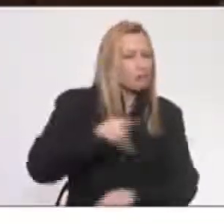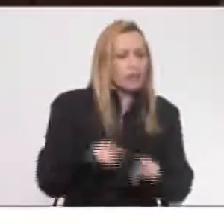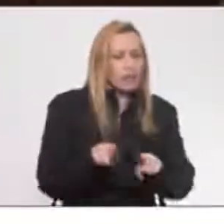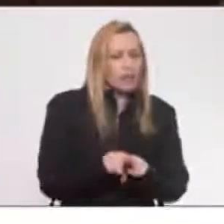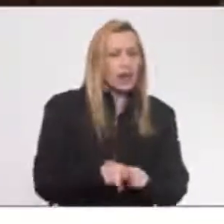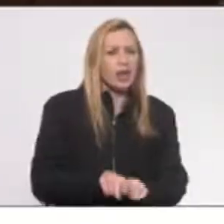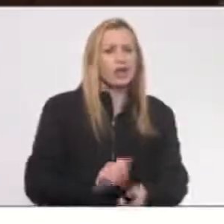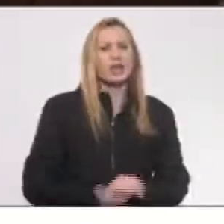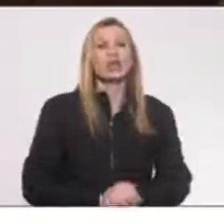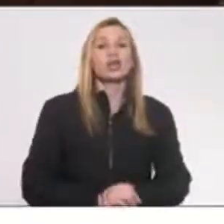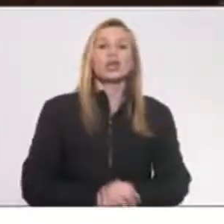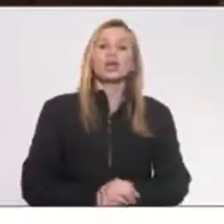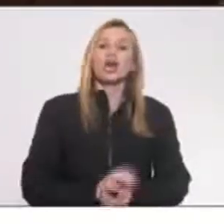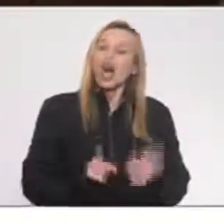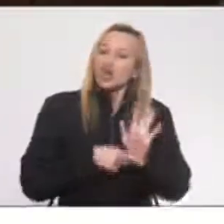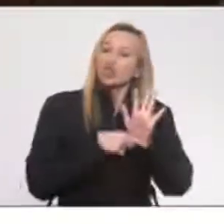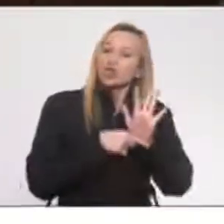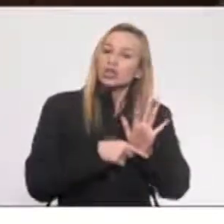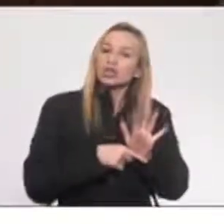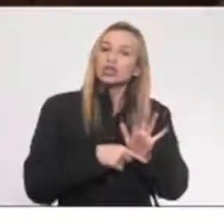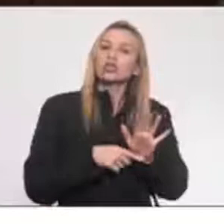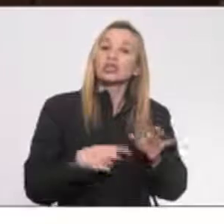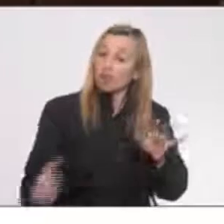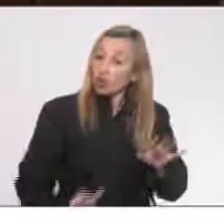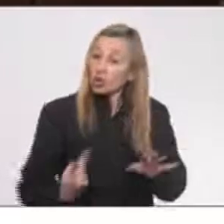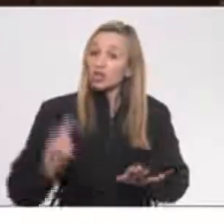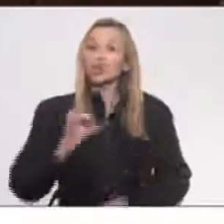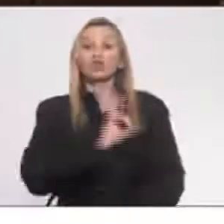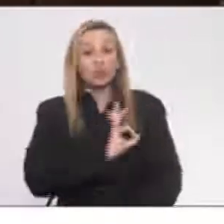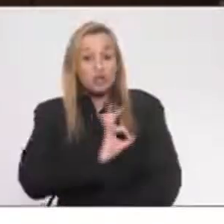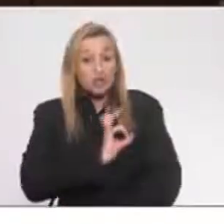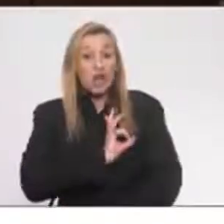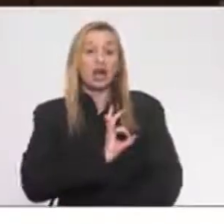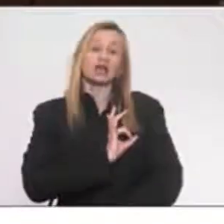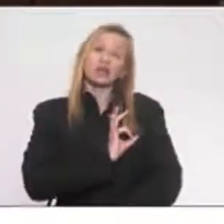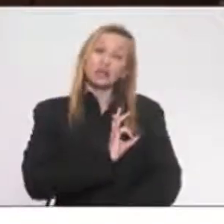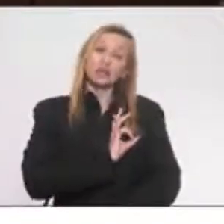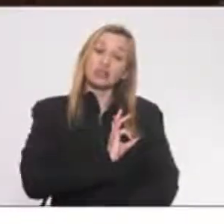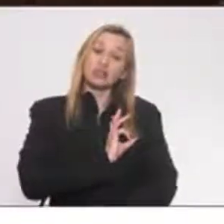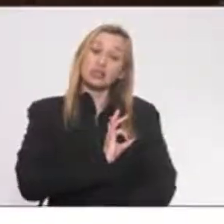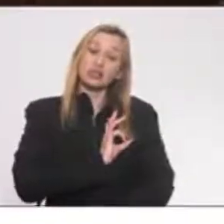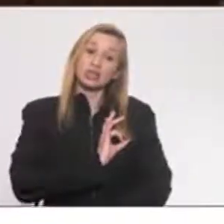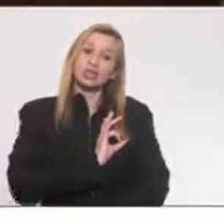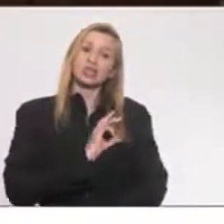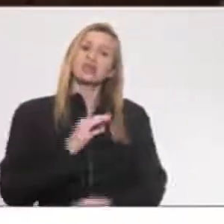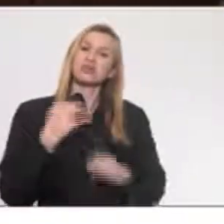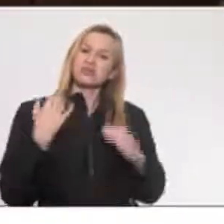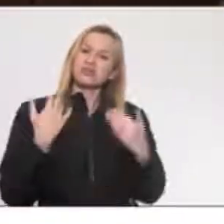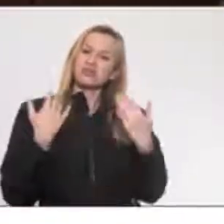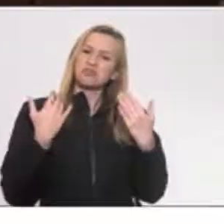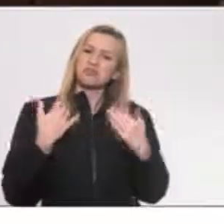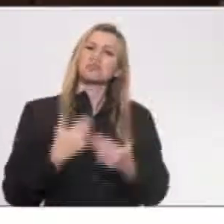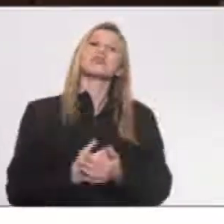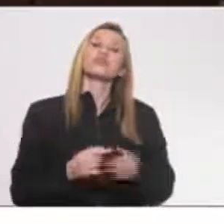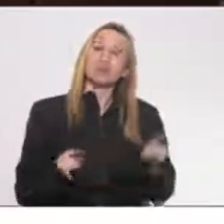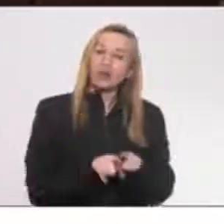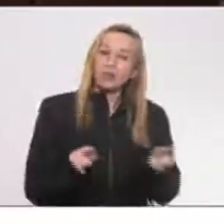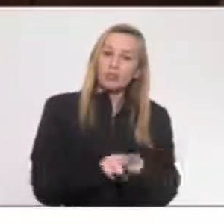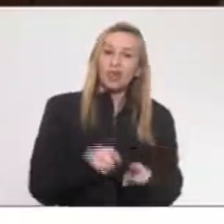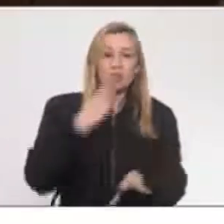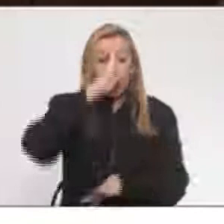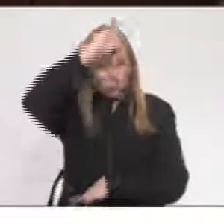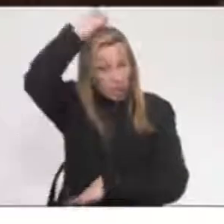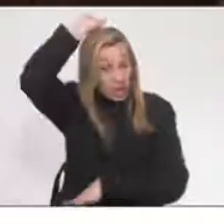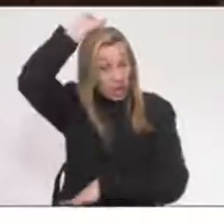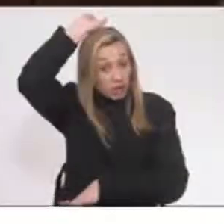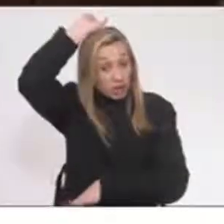dando a promoção merecida aos policiais militares, aos bravos bombeiros militares do estado do Rio de Janeiro, que há muito tempo